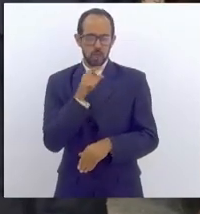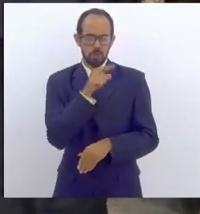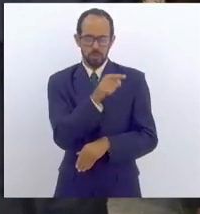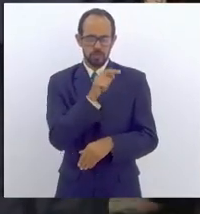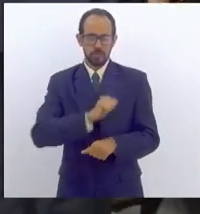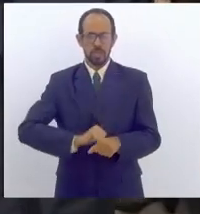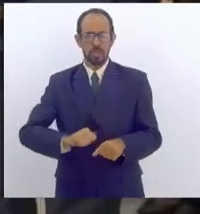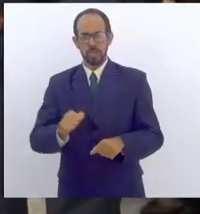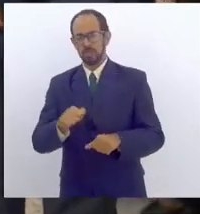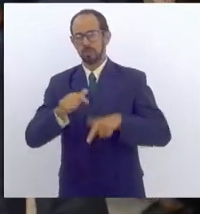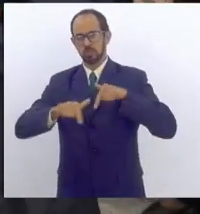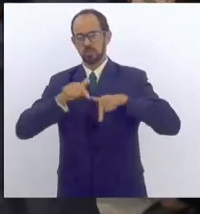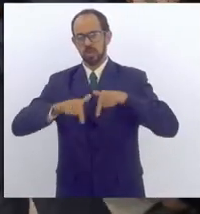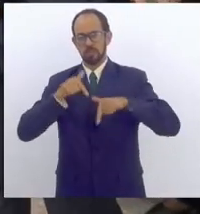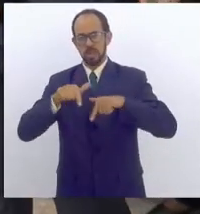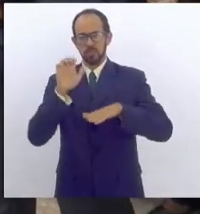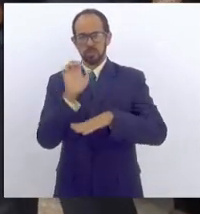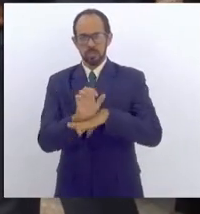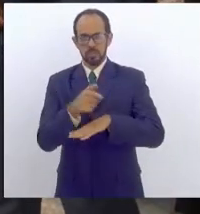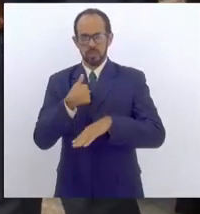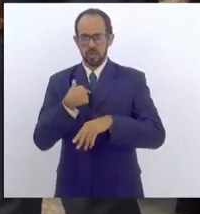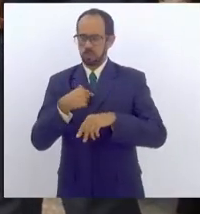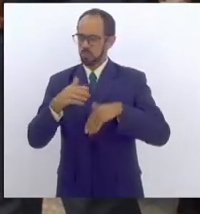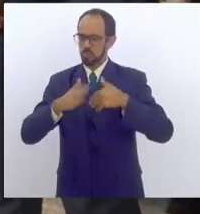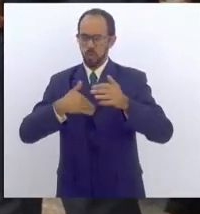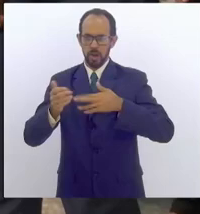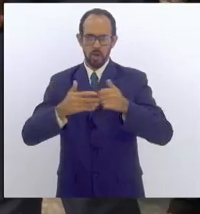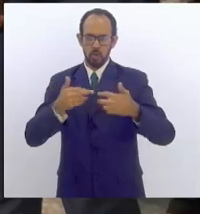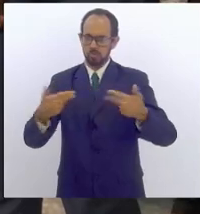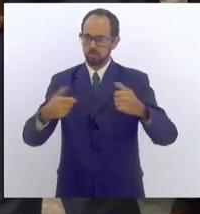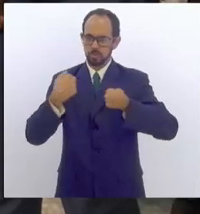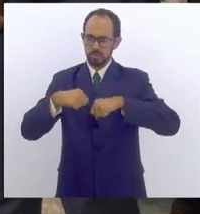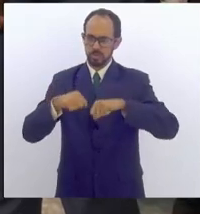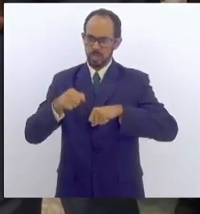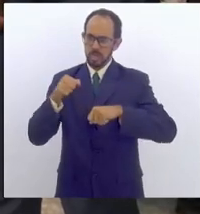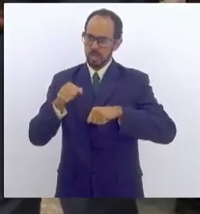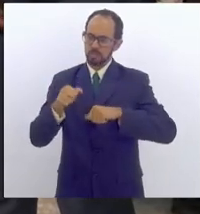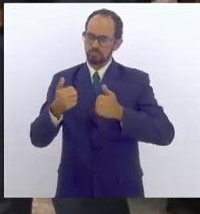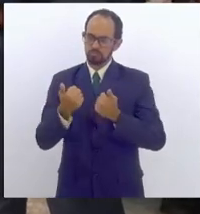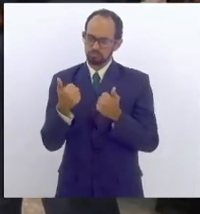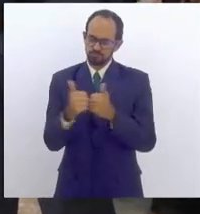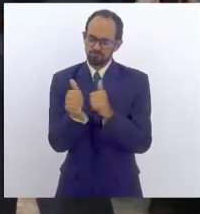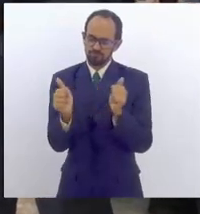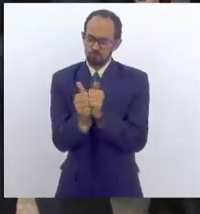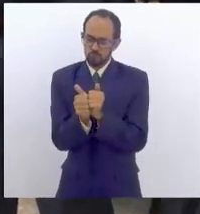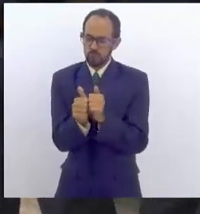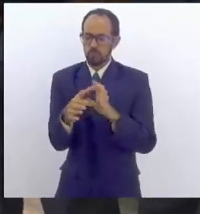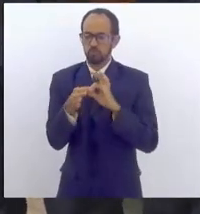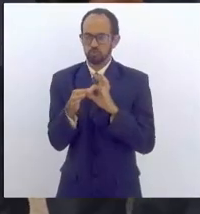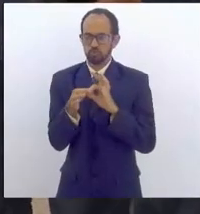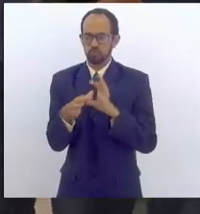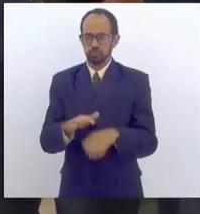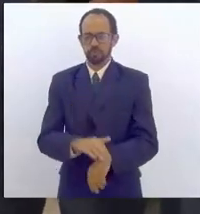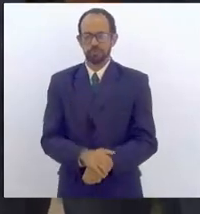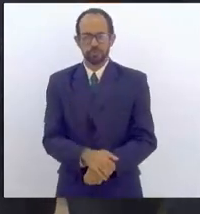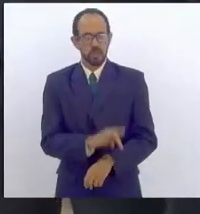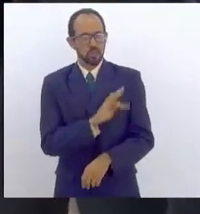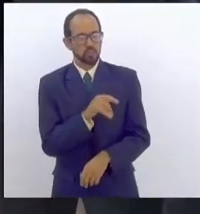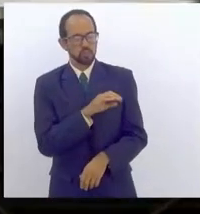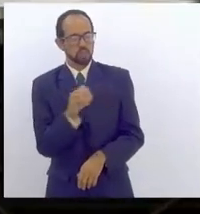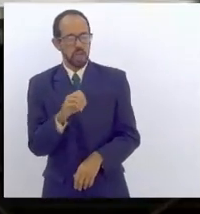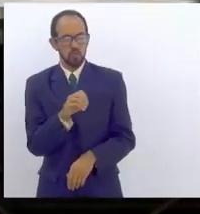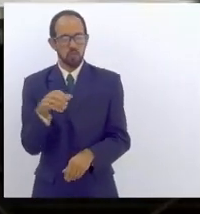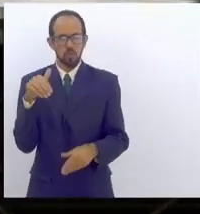que eu estou aqui para trabalhar, para o que você precisar, você pode contar comigo. Meu voto é sim, tamo junto. Deputado Tiago